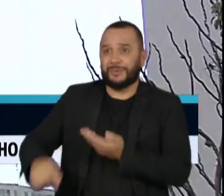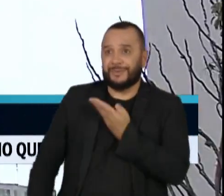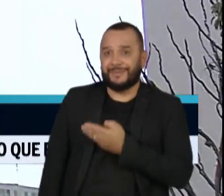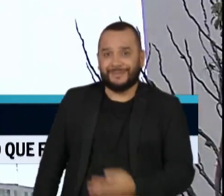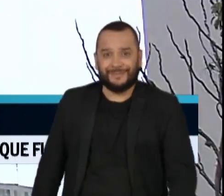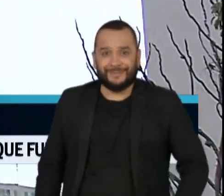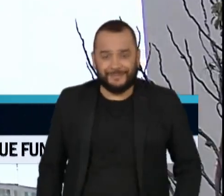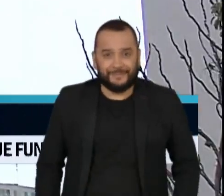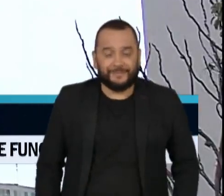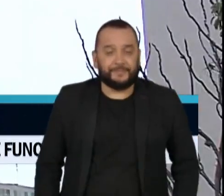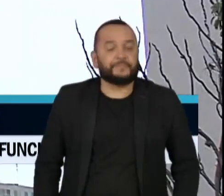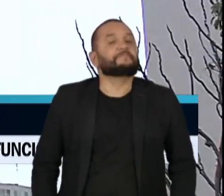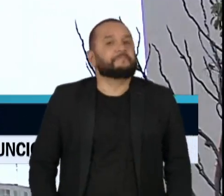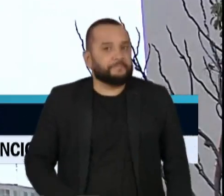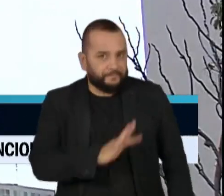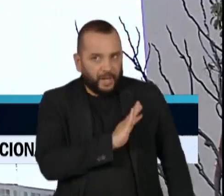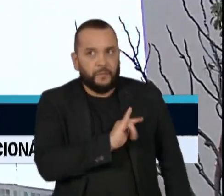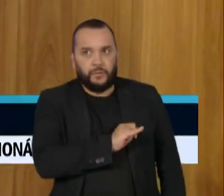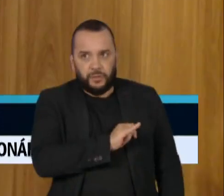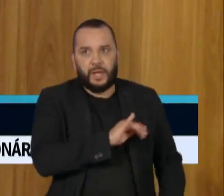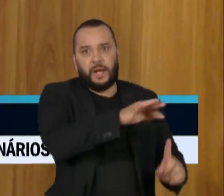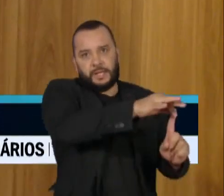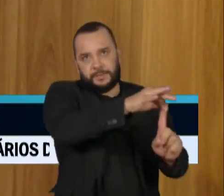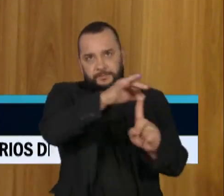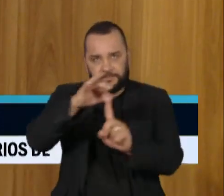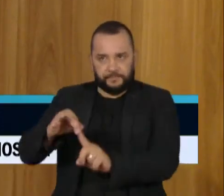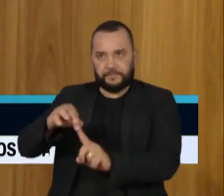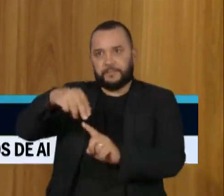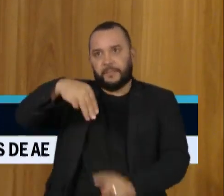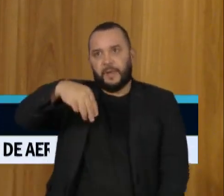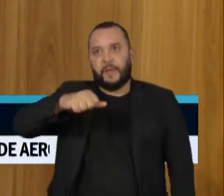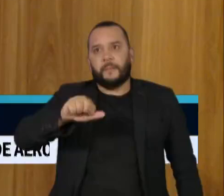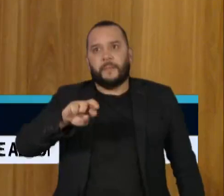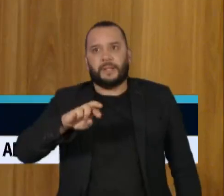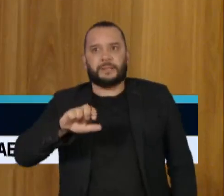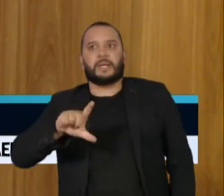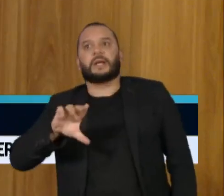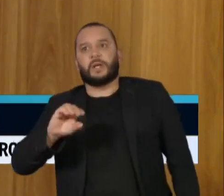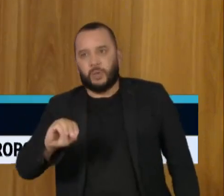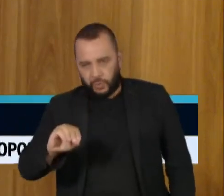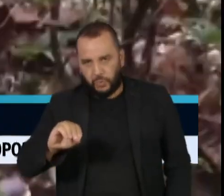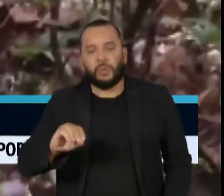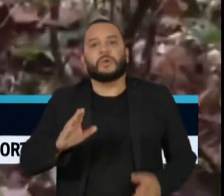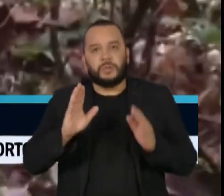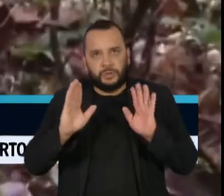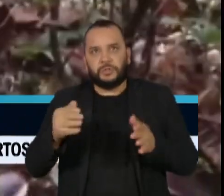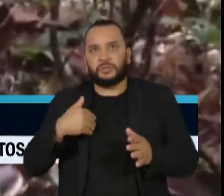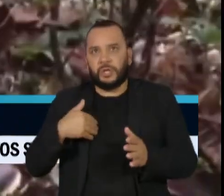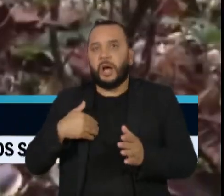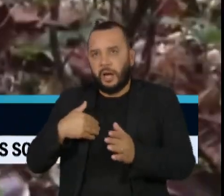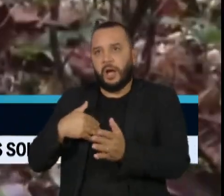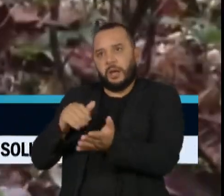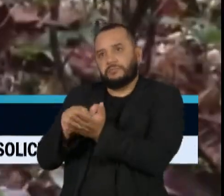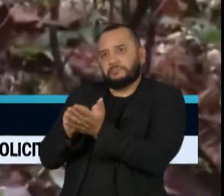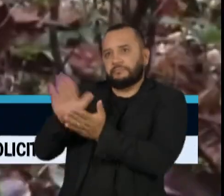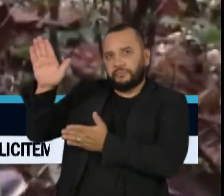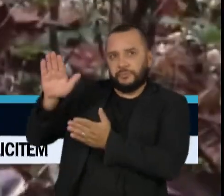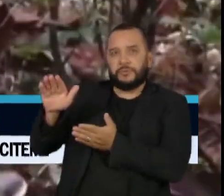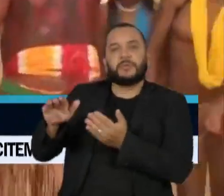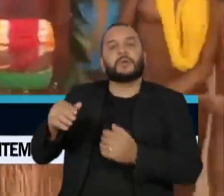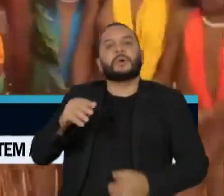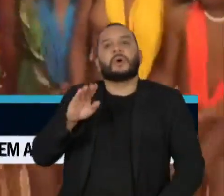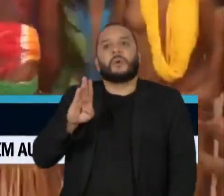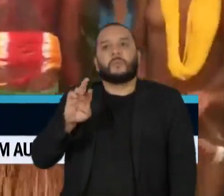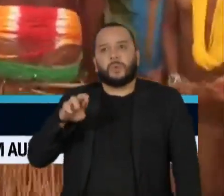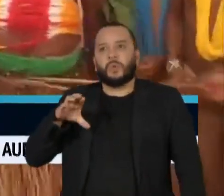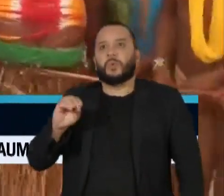internacionalmente. Na FUNAI, nomeou Marcelo Xavier, que ao assumir, exonerou o indigenista Bruno Pereira da